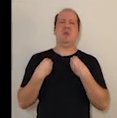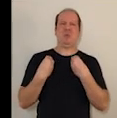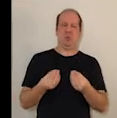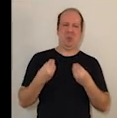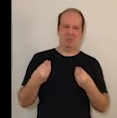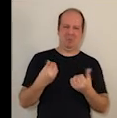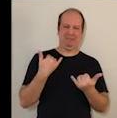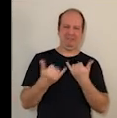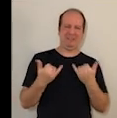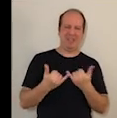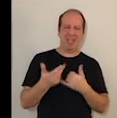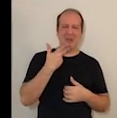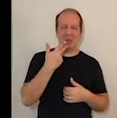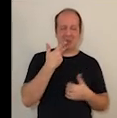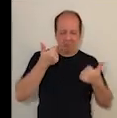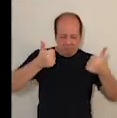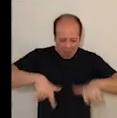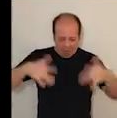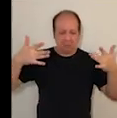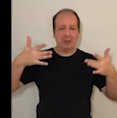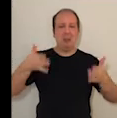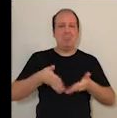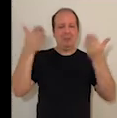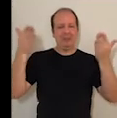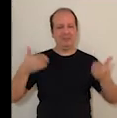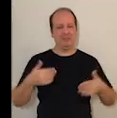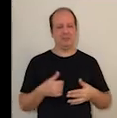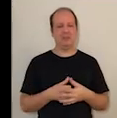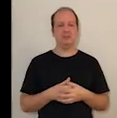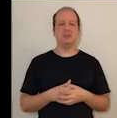Roubou um salteador de estrada e me reduziu à pobreza.